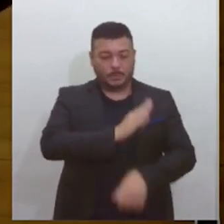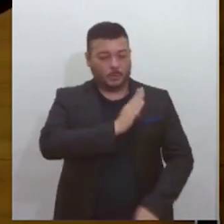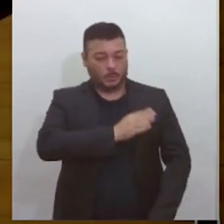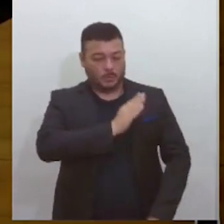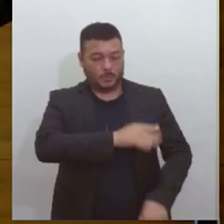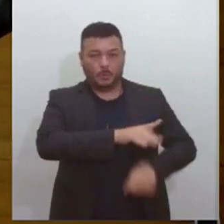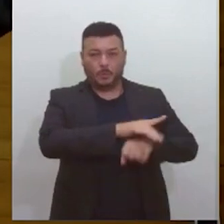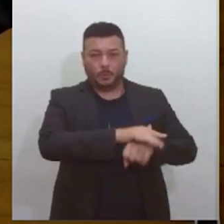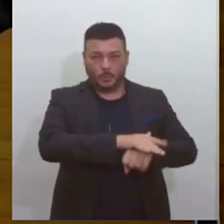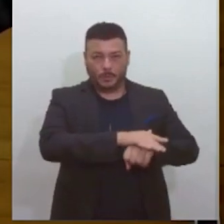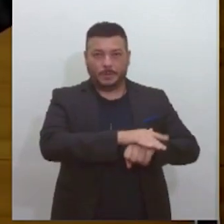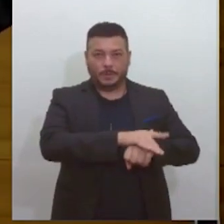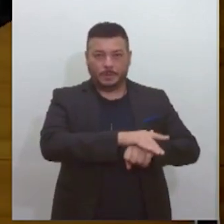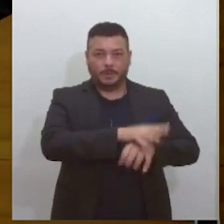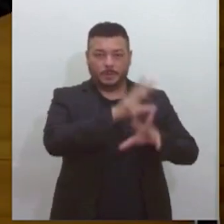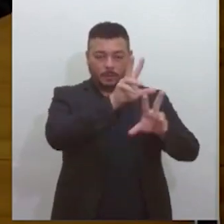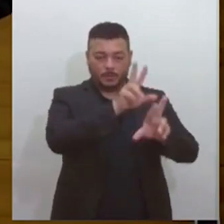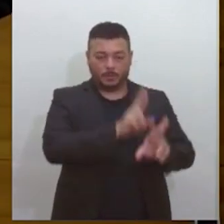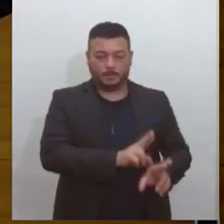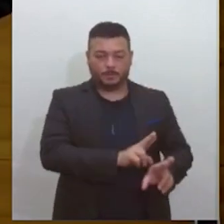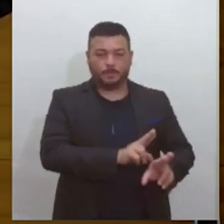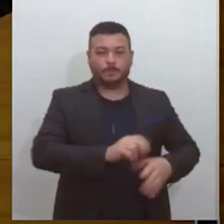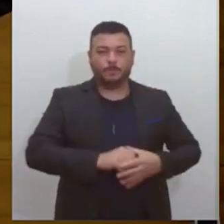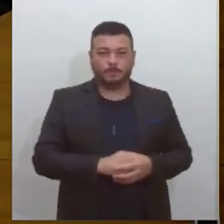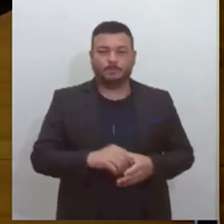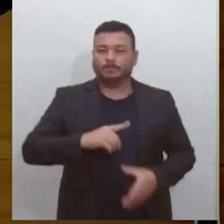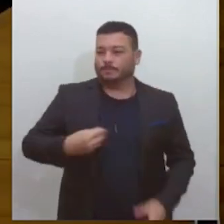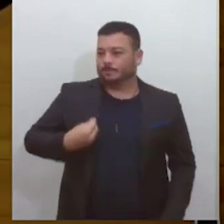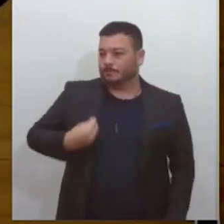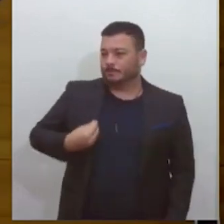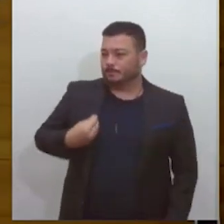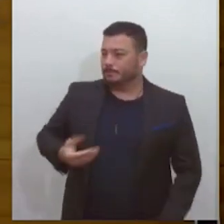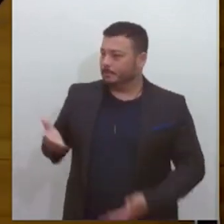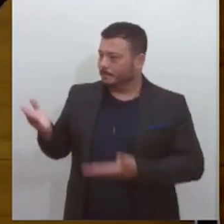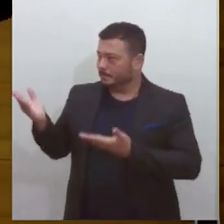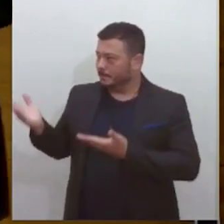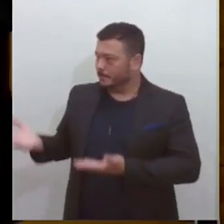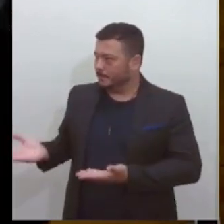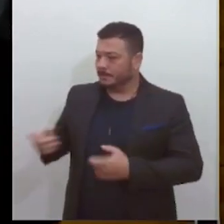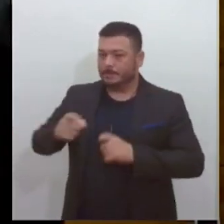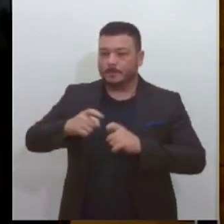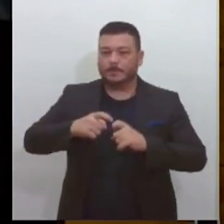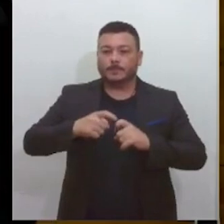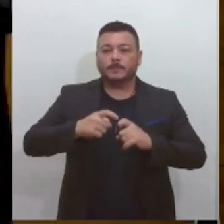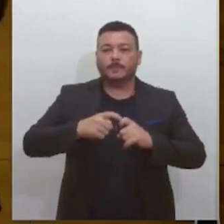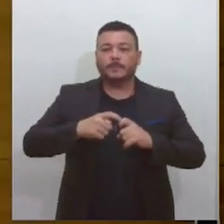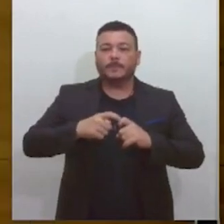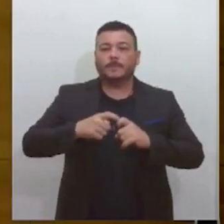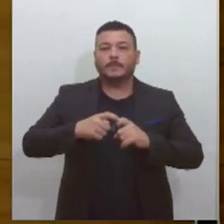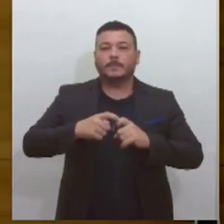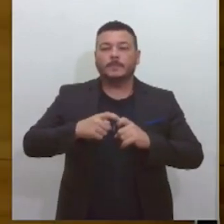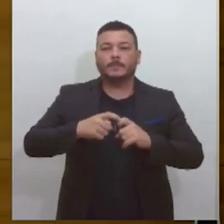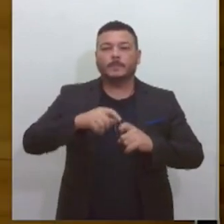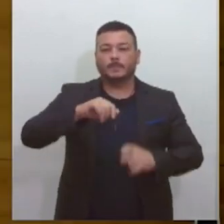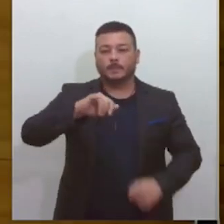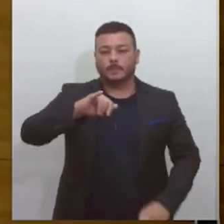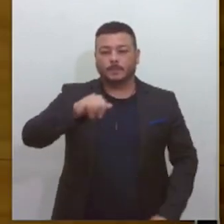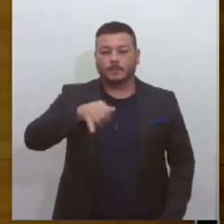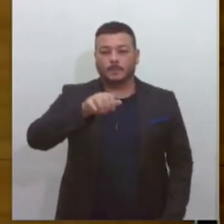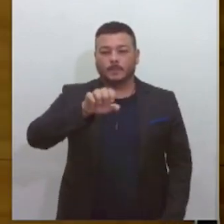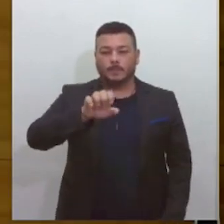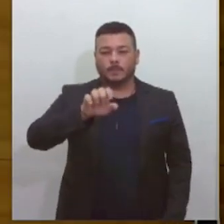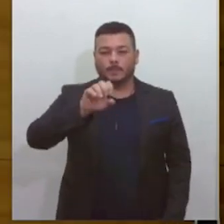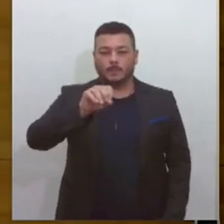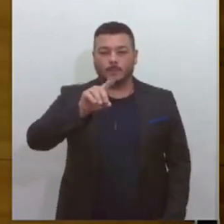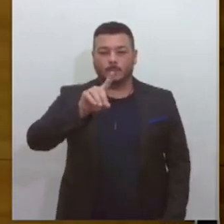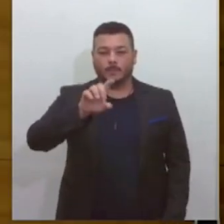Congênita, nós contamos com a presença aqui da cardiologista pediátrica Geodete Santos. Geodete, boa noite. É um